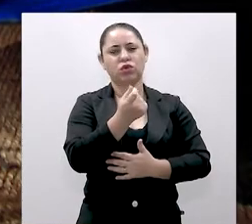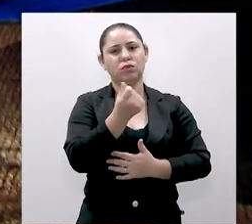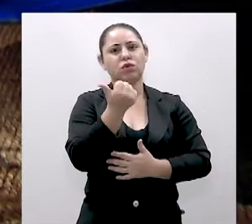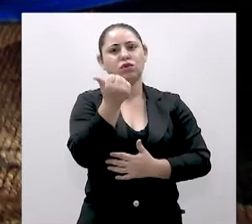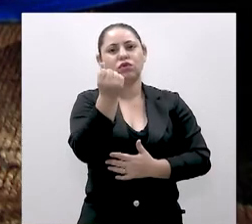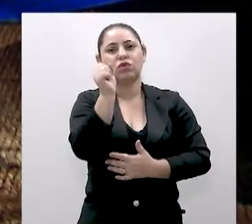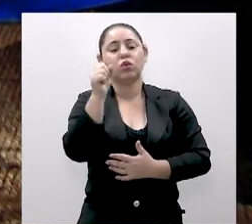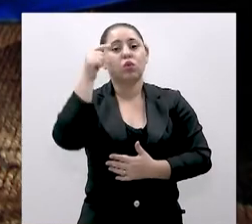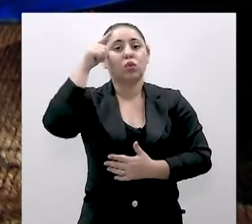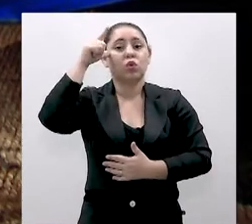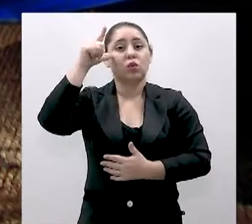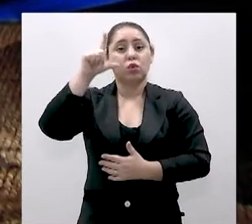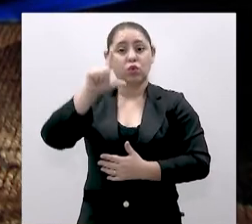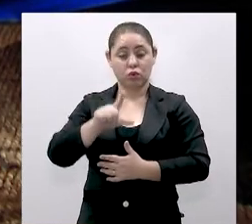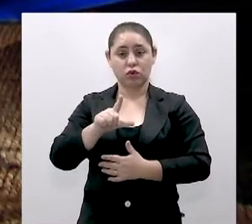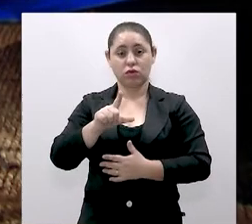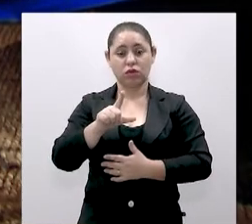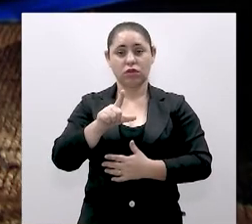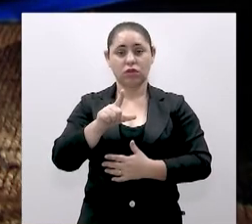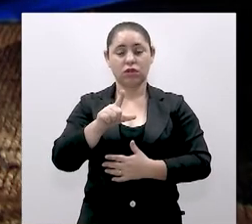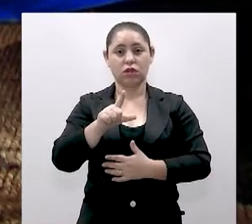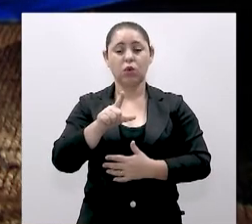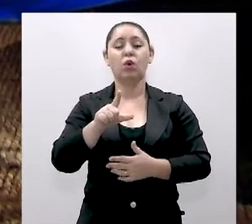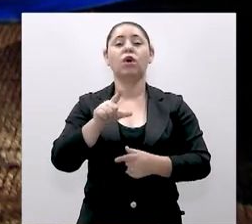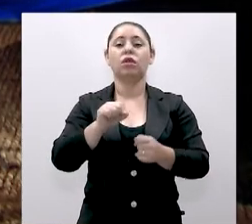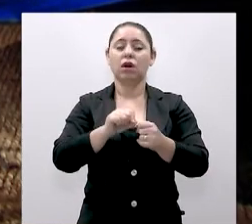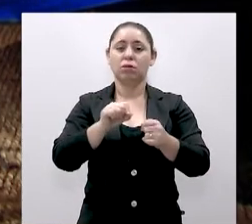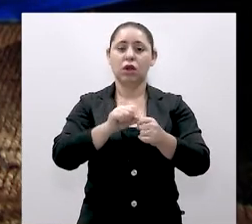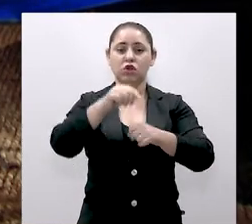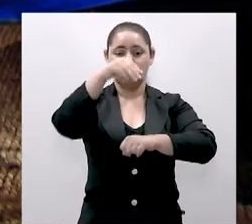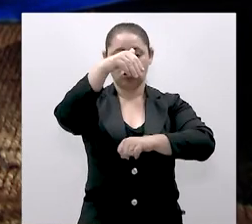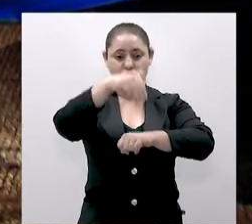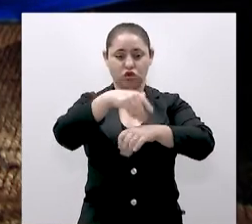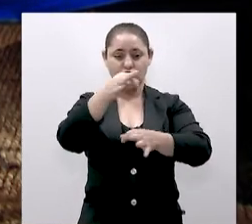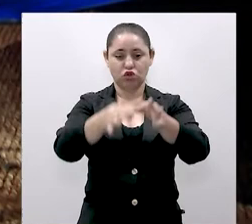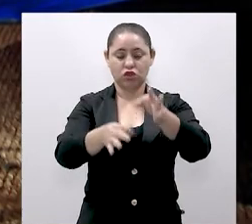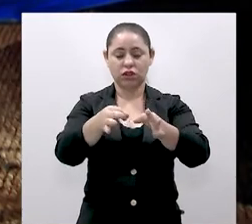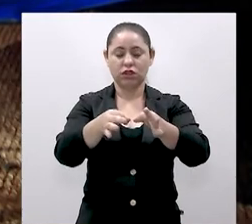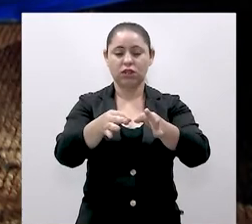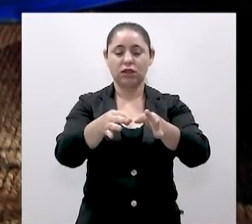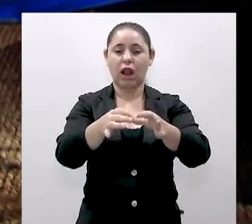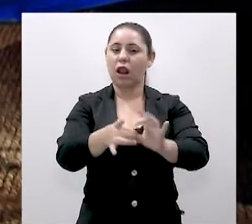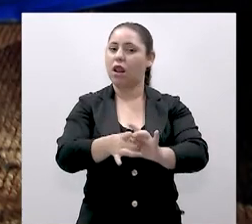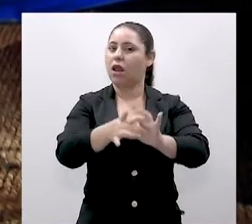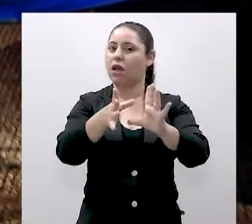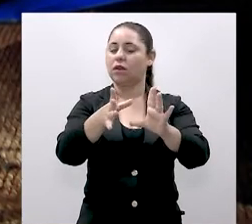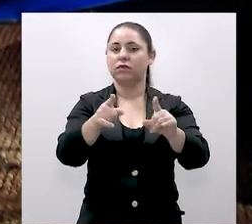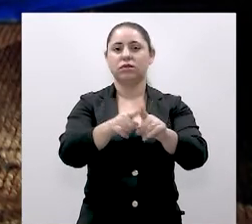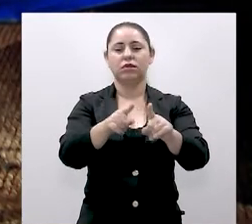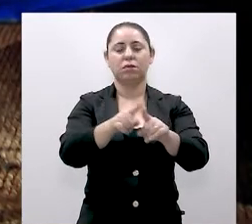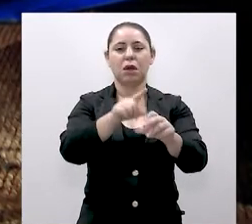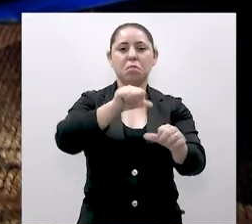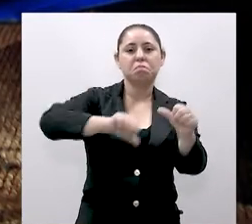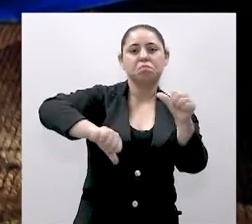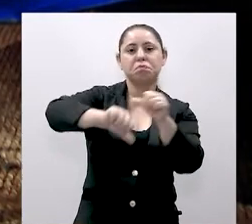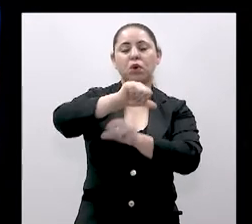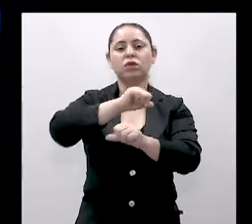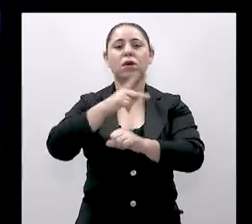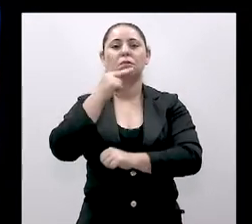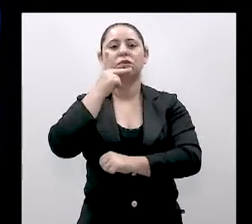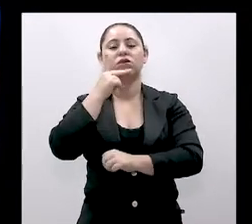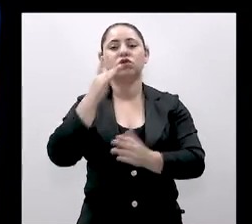e 2018 né 2018 conseguido essa sentença favorável foi candidato e mudou de